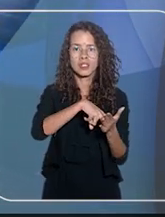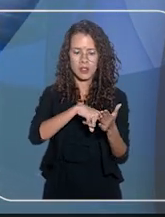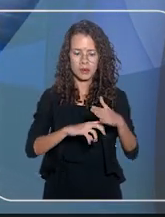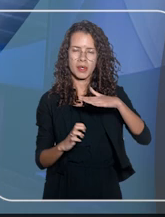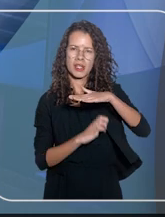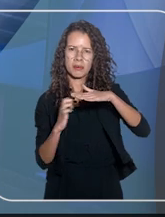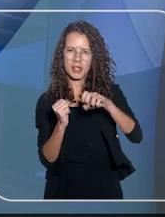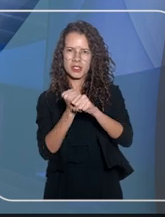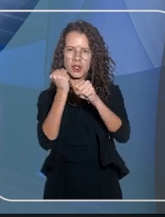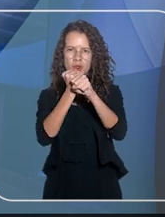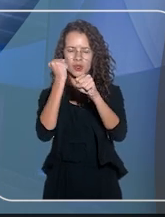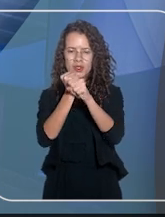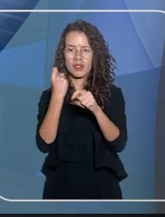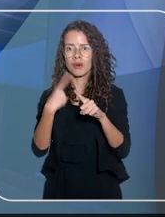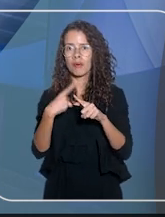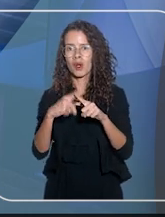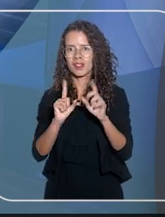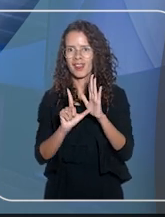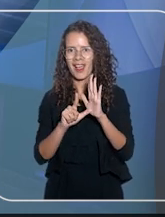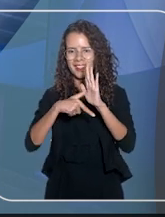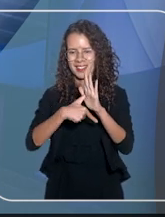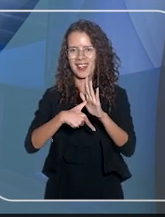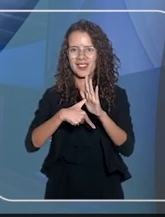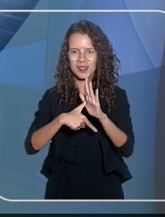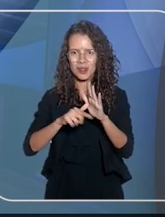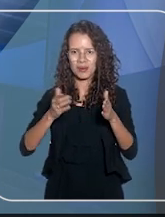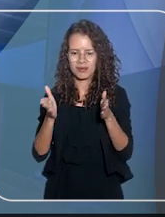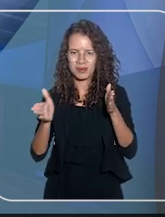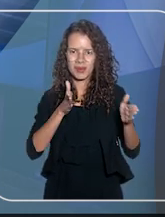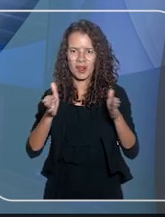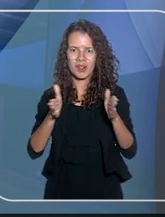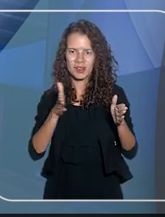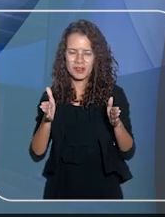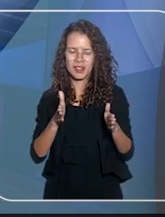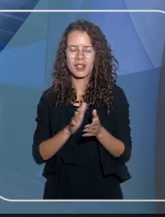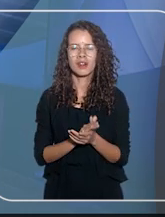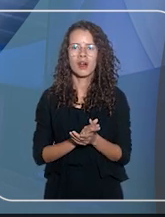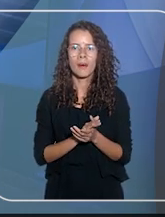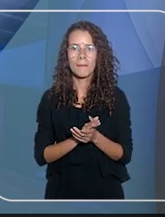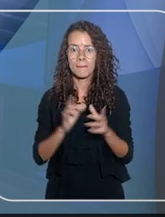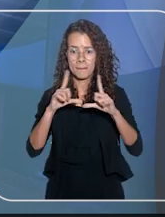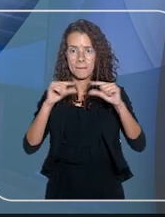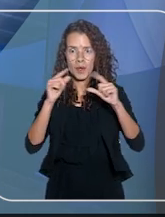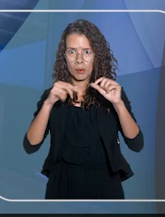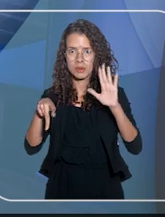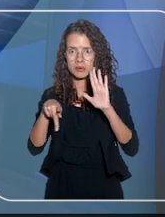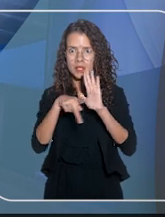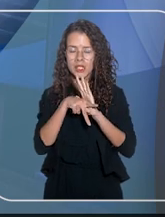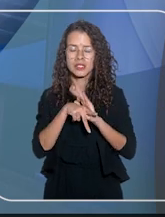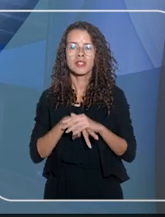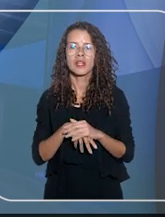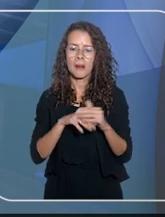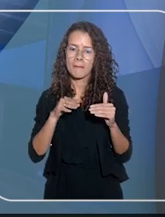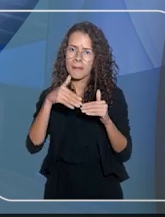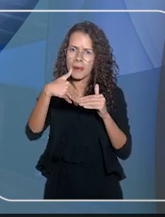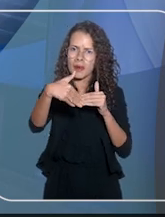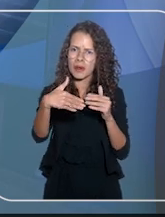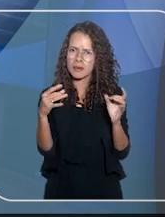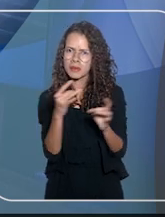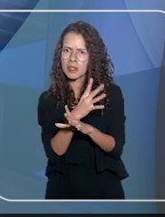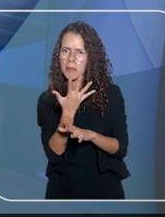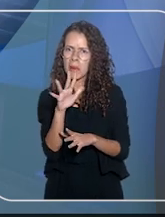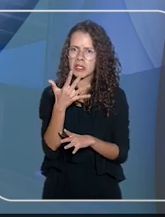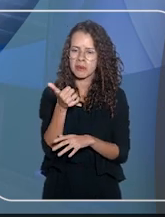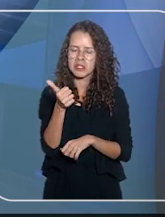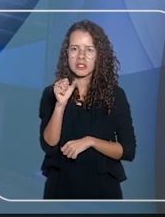manteve condenação da Companhia Imobiliária de Brasília, a Terracap, por atraso em obras em bairro da capital federal.